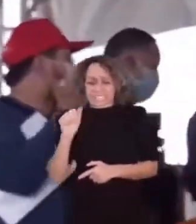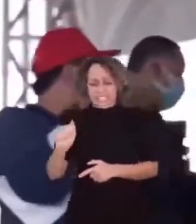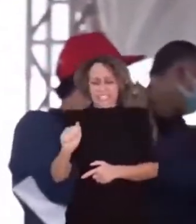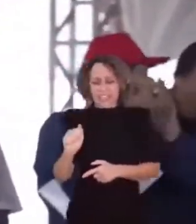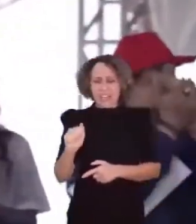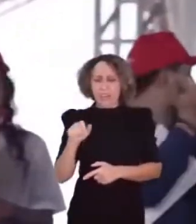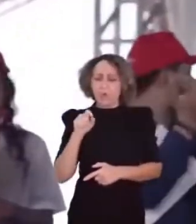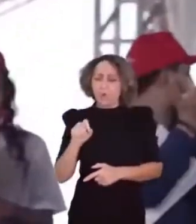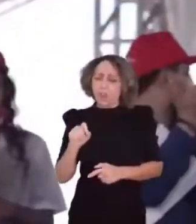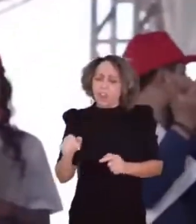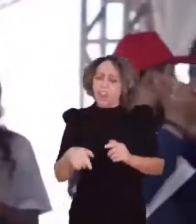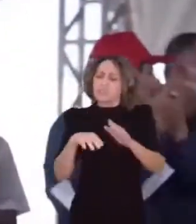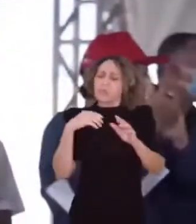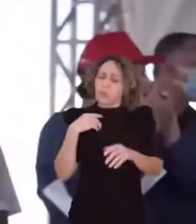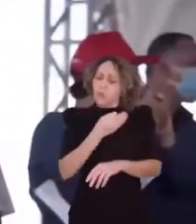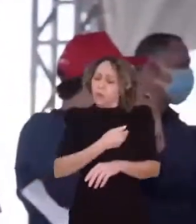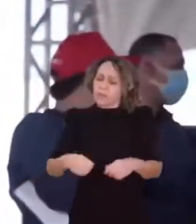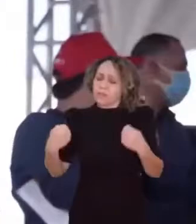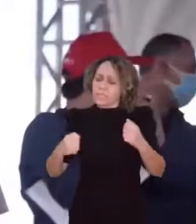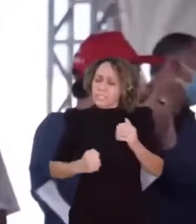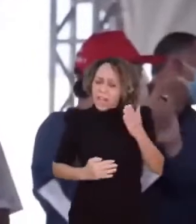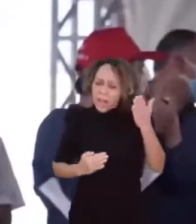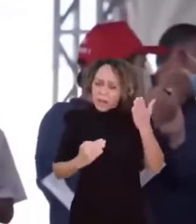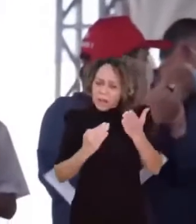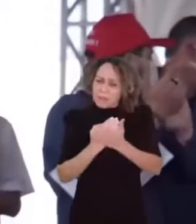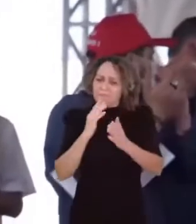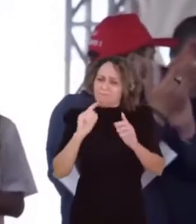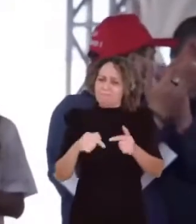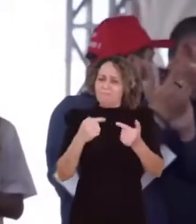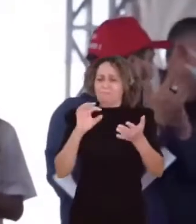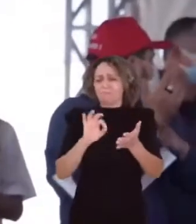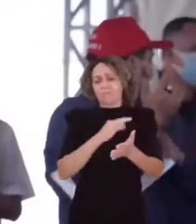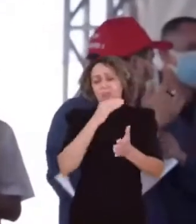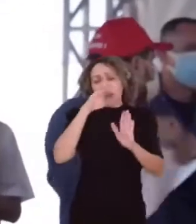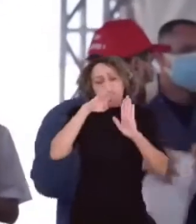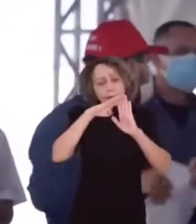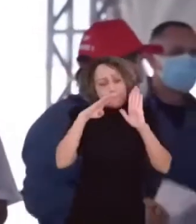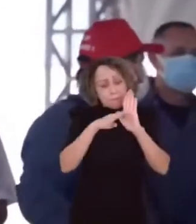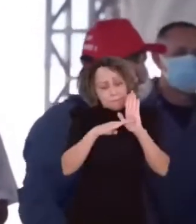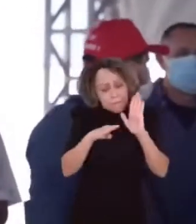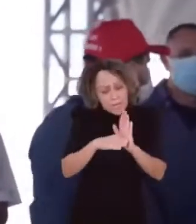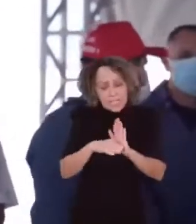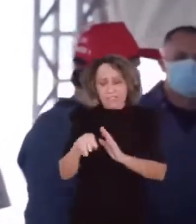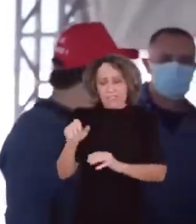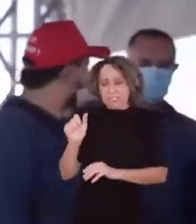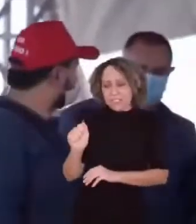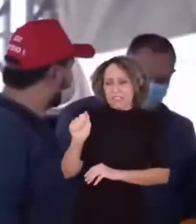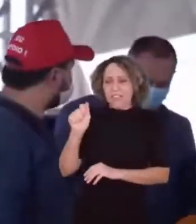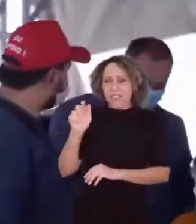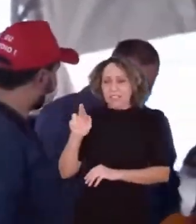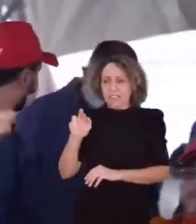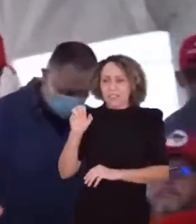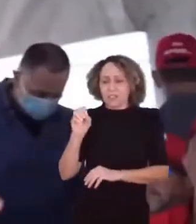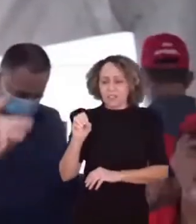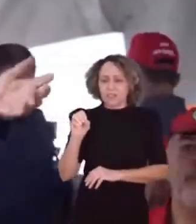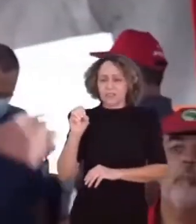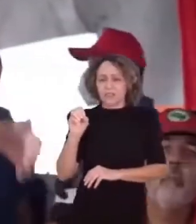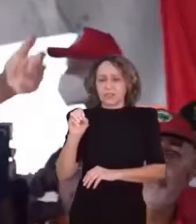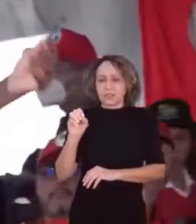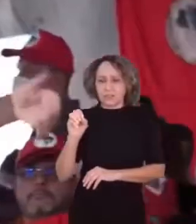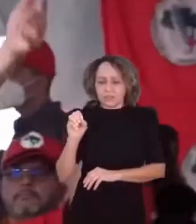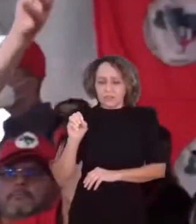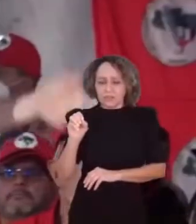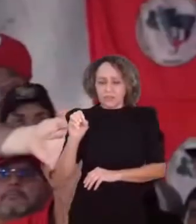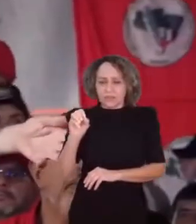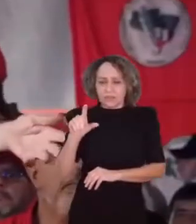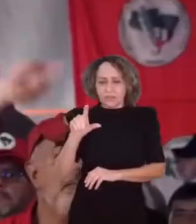mundo plante da forma de agroecologia. Terceiro, e vocês também deram exemplo, não é possível levar